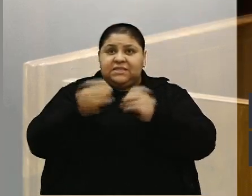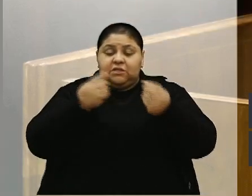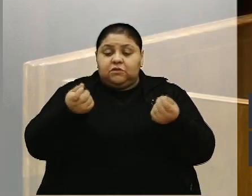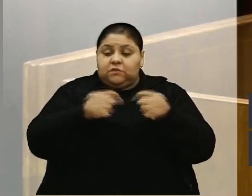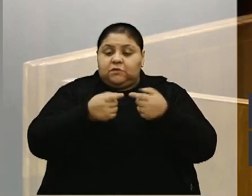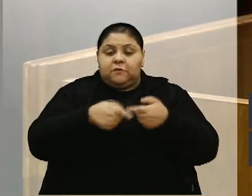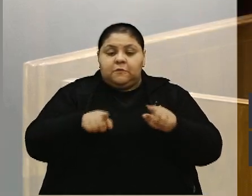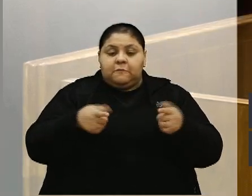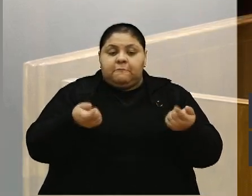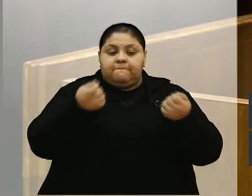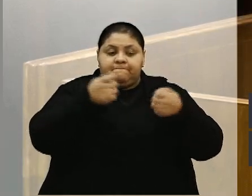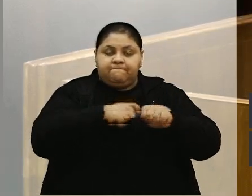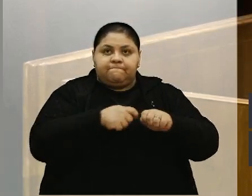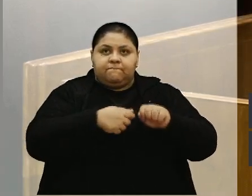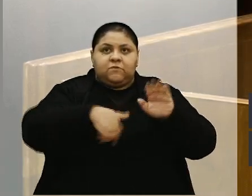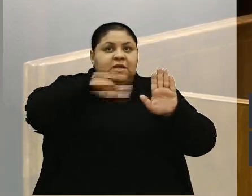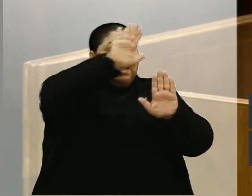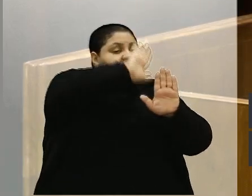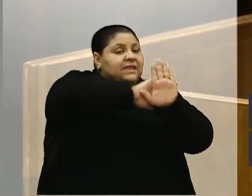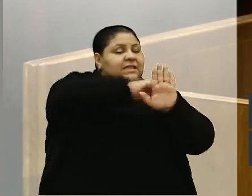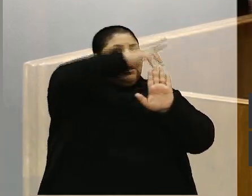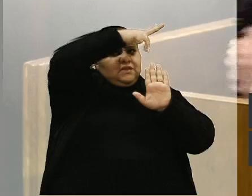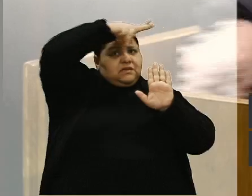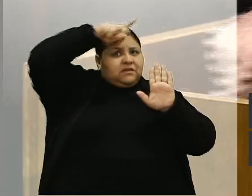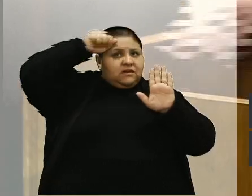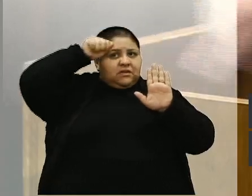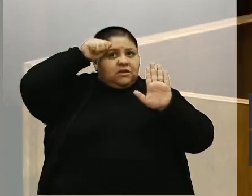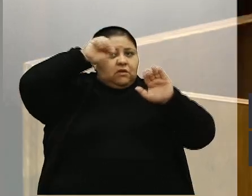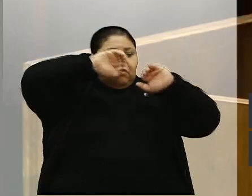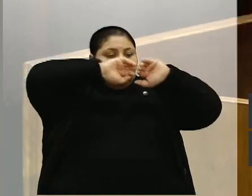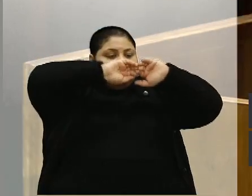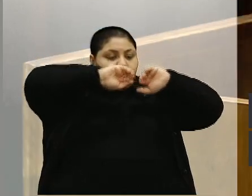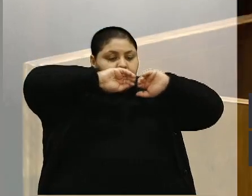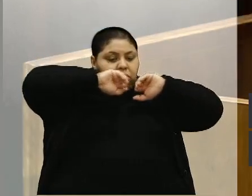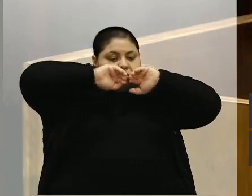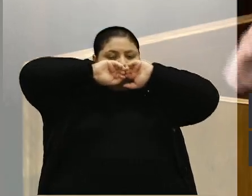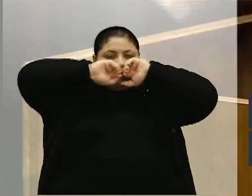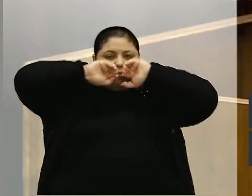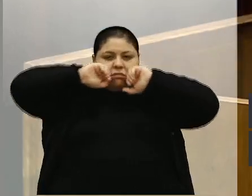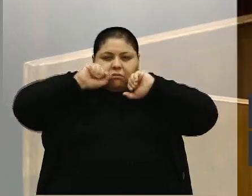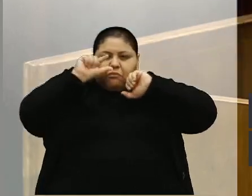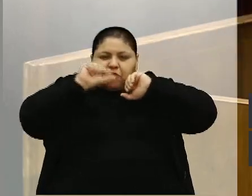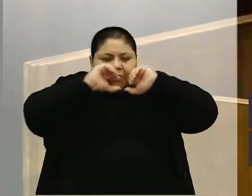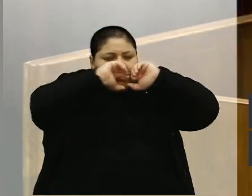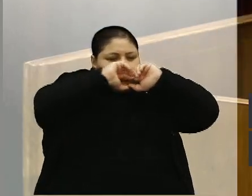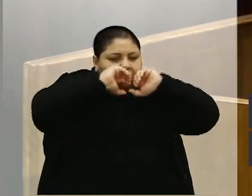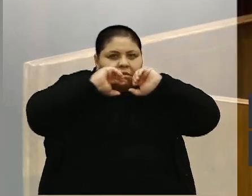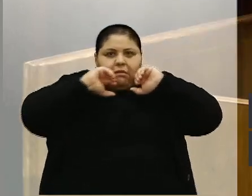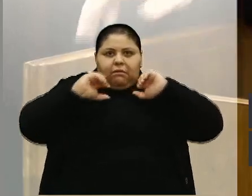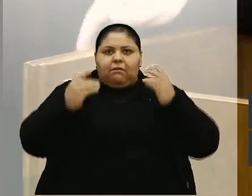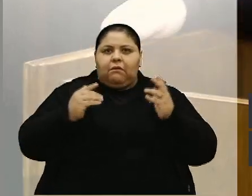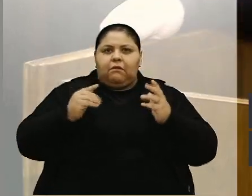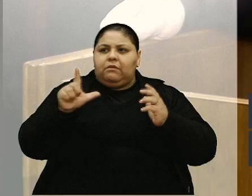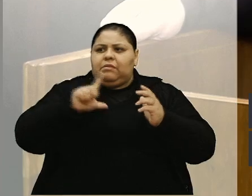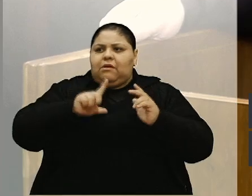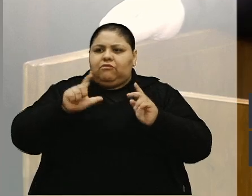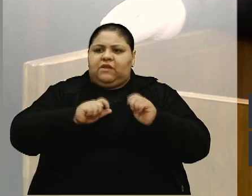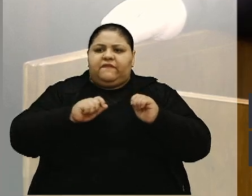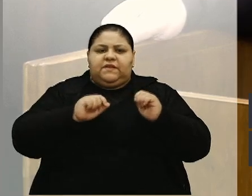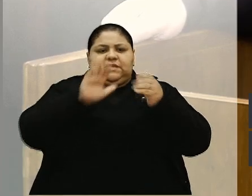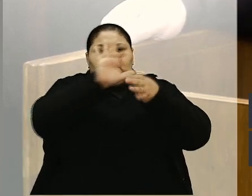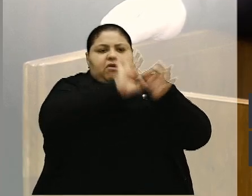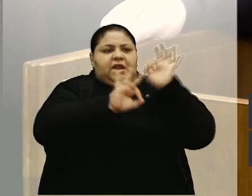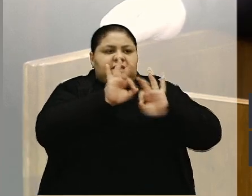não precisava aqui, ó, atrás da prefeitura, com duas rachadinhas ali, ó. Rachou um pouquinho. Não, tem que fazer a raspagem